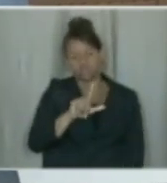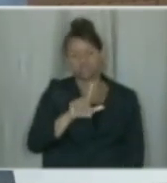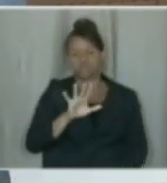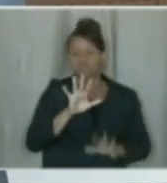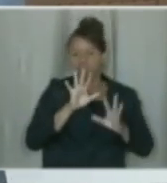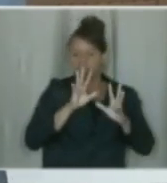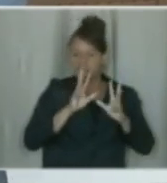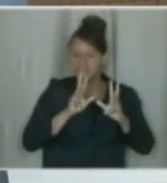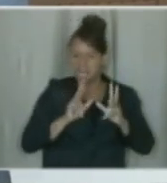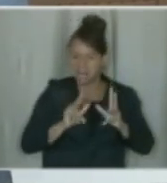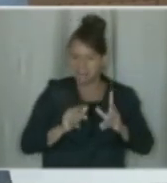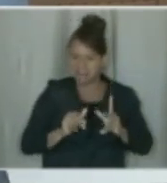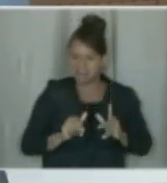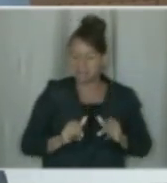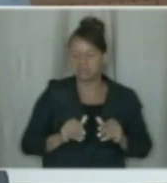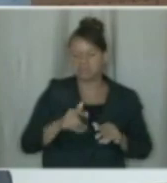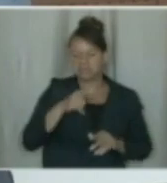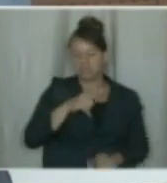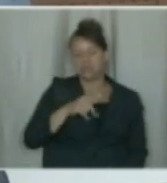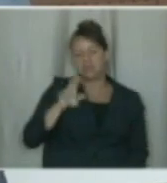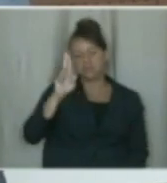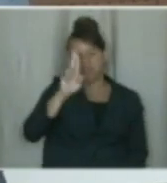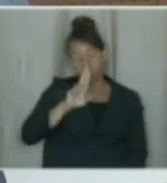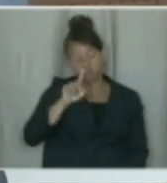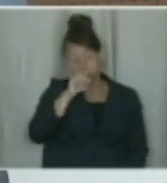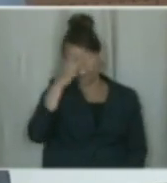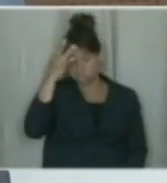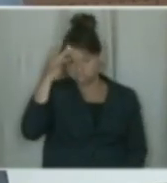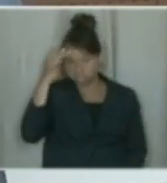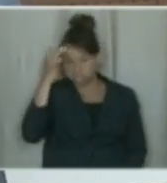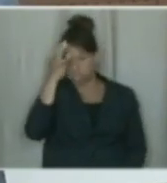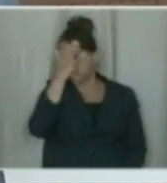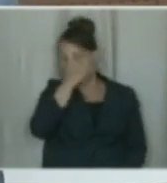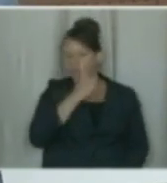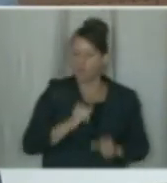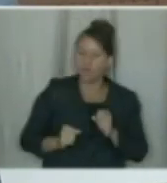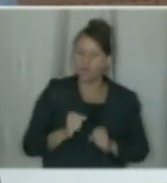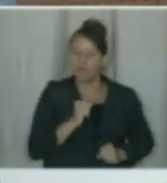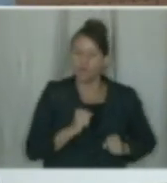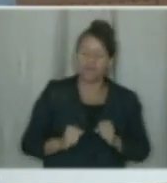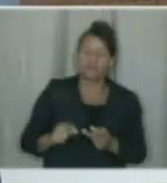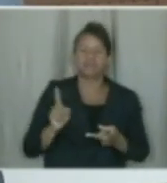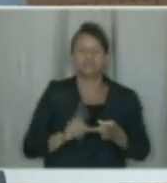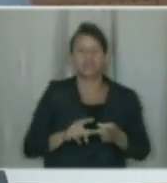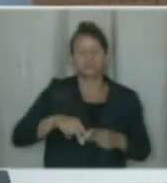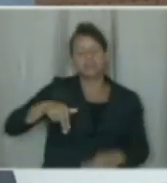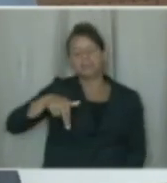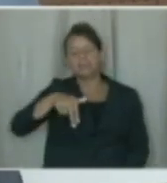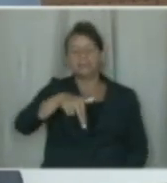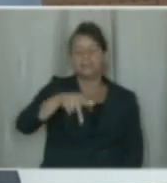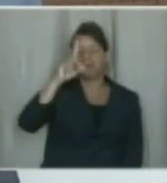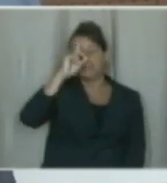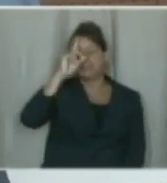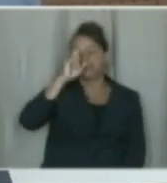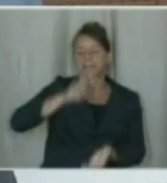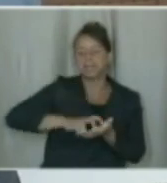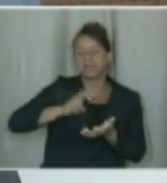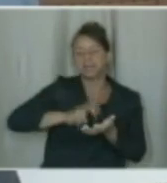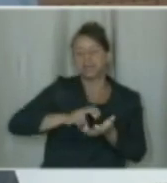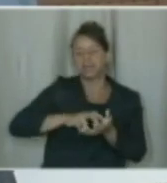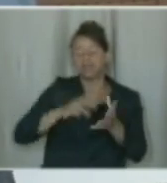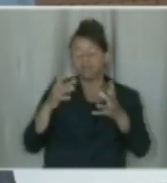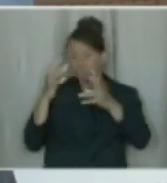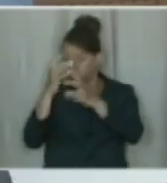onde frequentemente os usuários das vias lá correm, fazem sua caminhada matinal e está